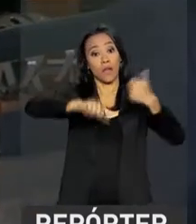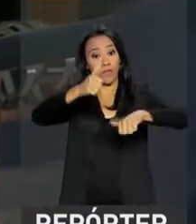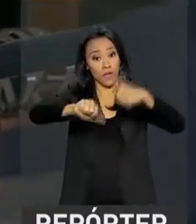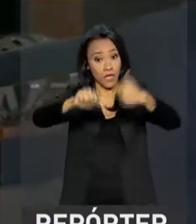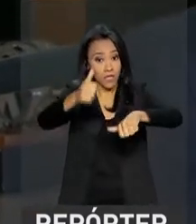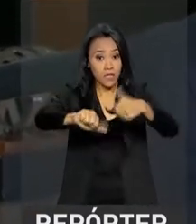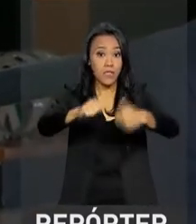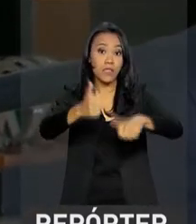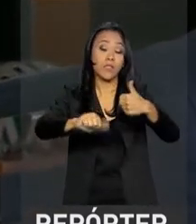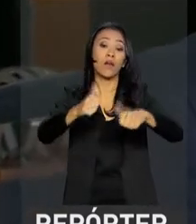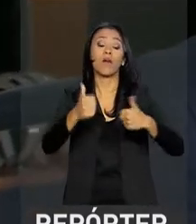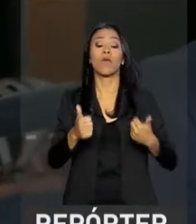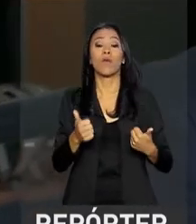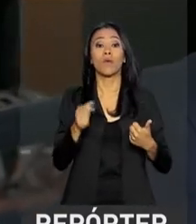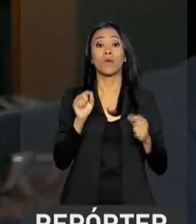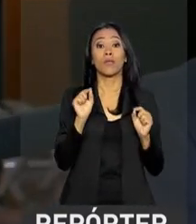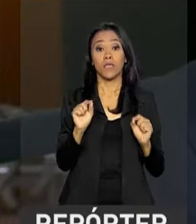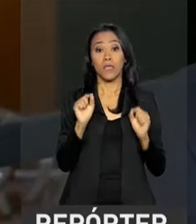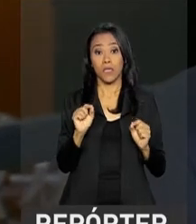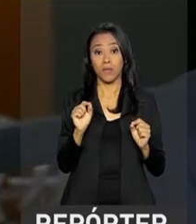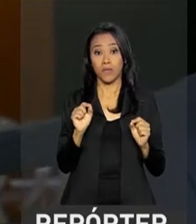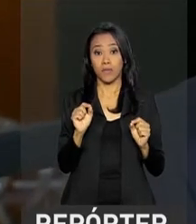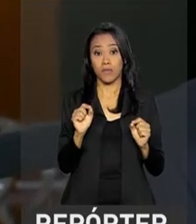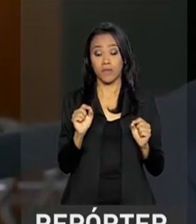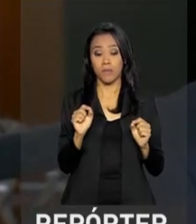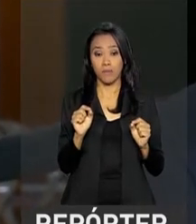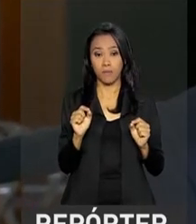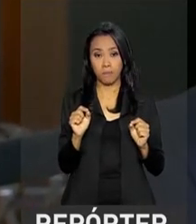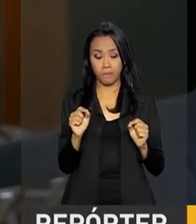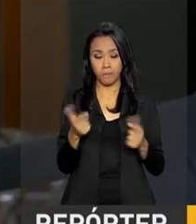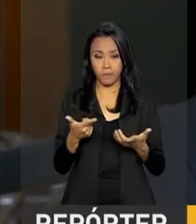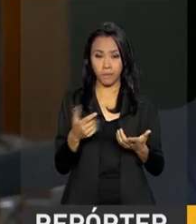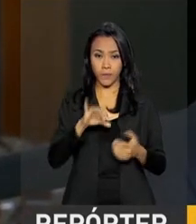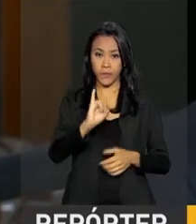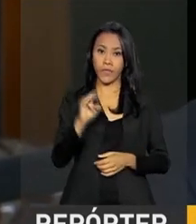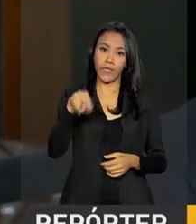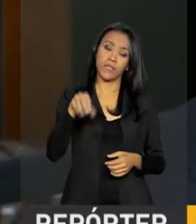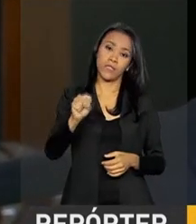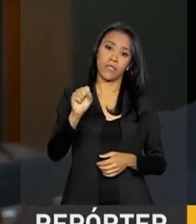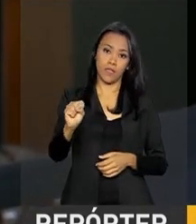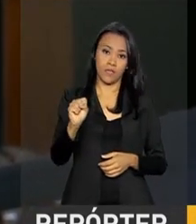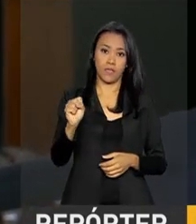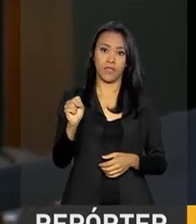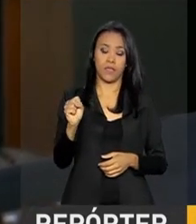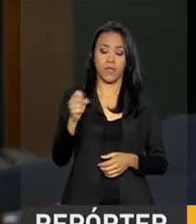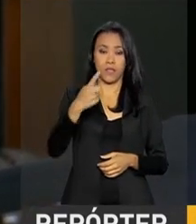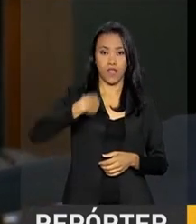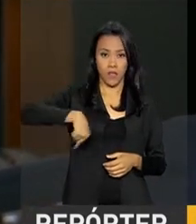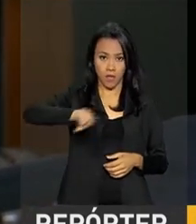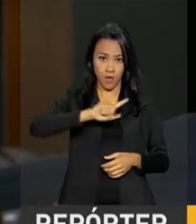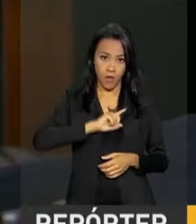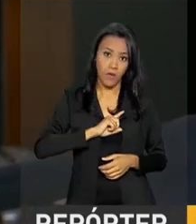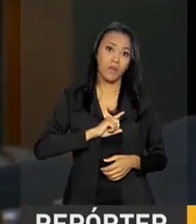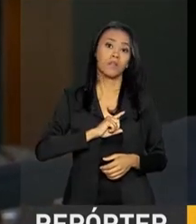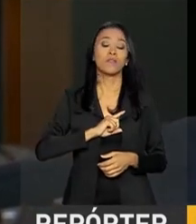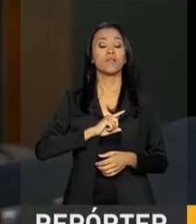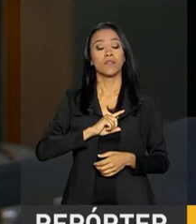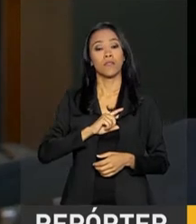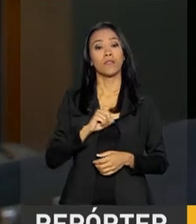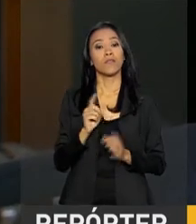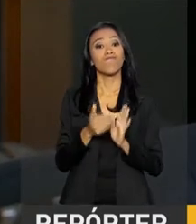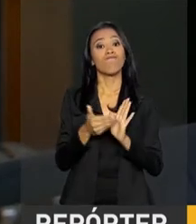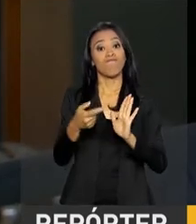de mensurar a atividade médico pericial do inss saímos do cumprimento da exigência